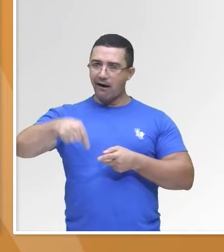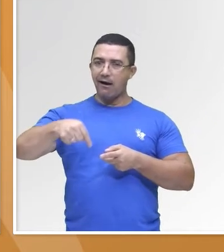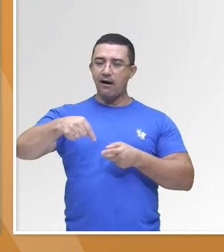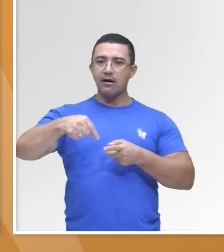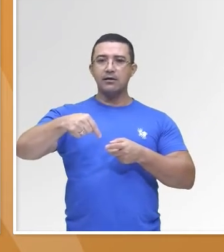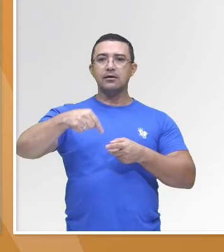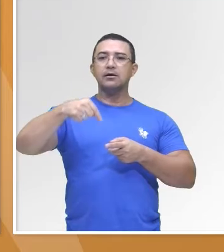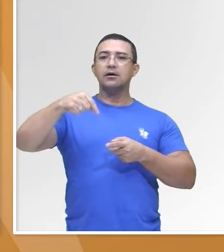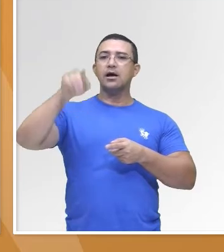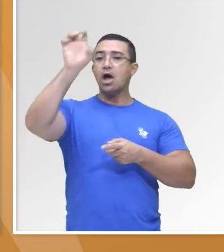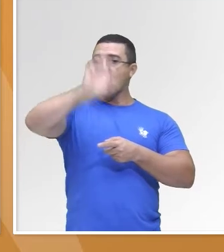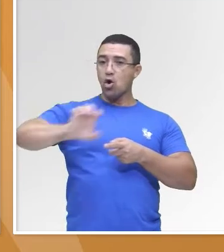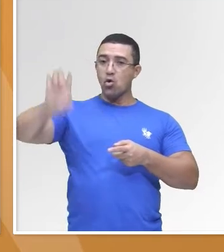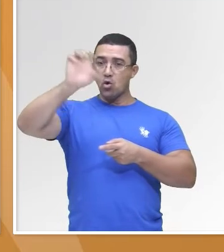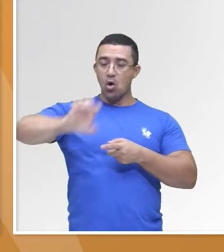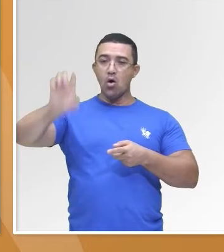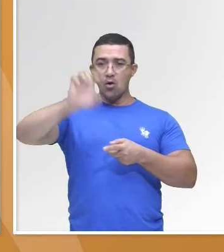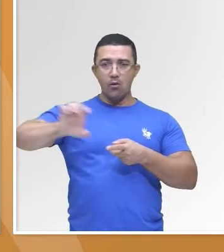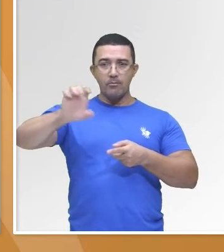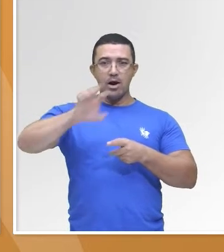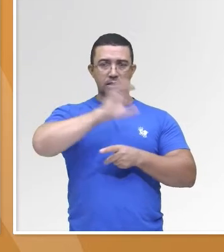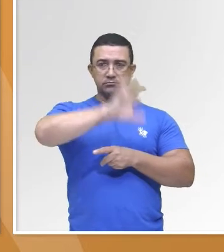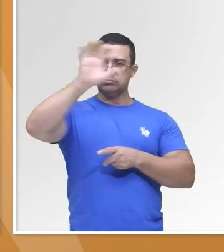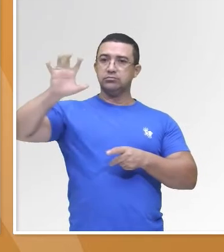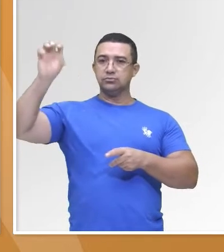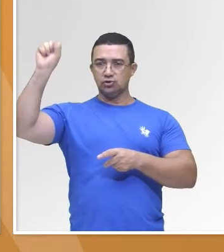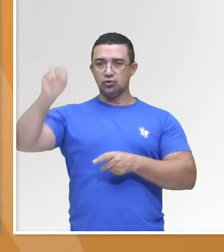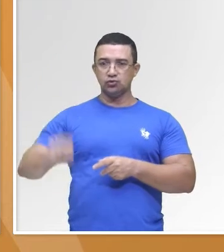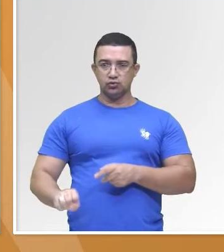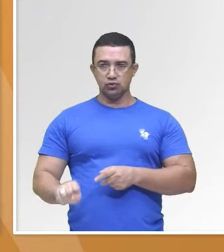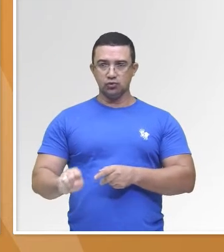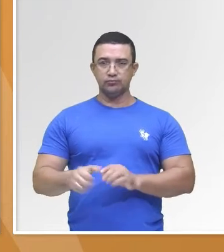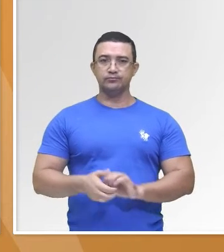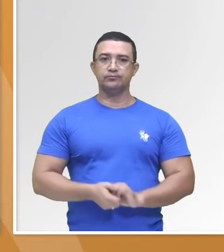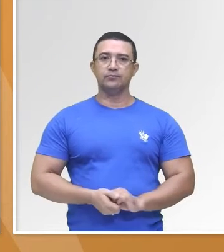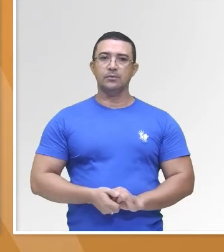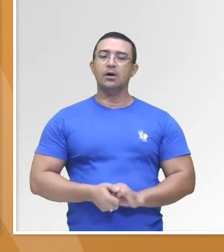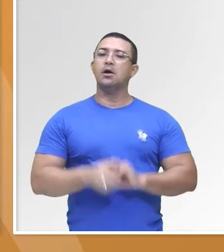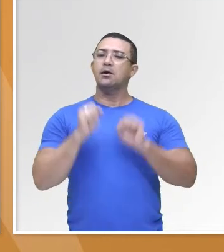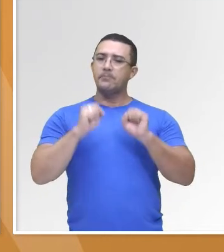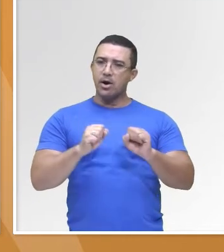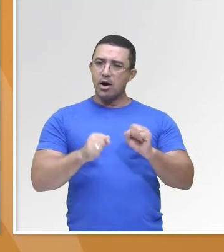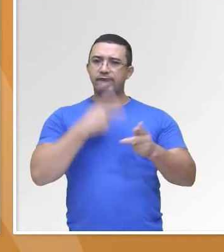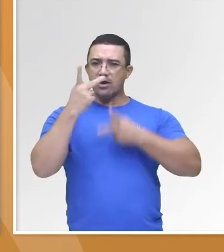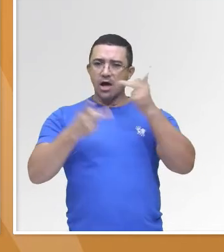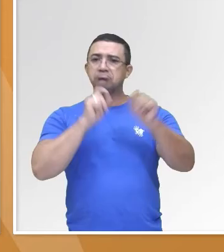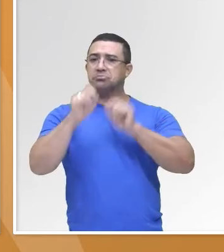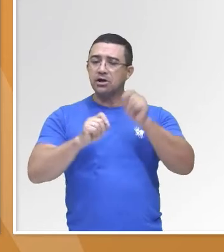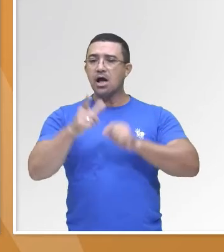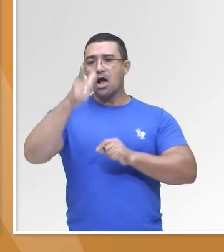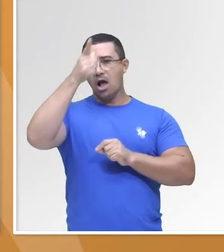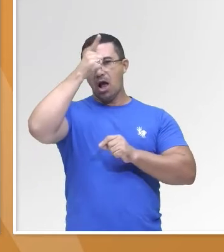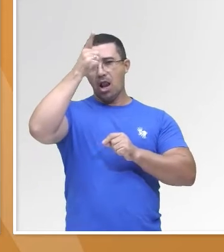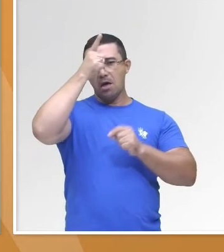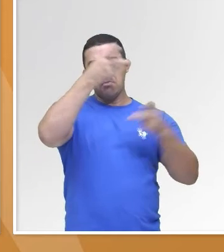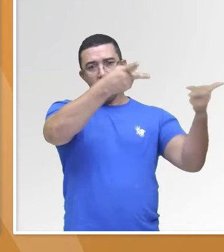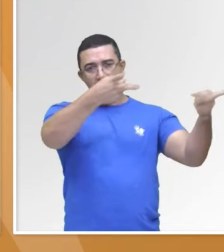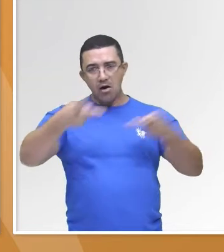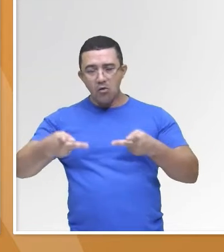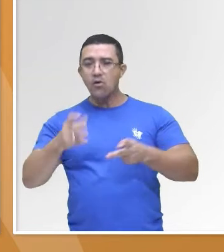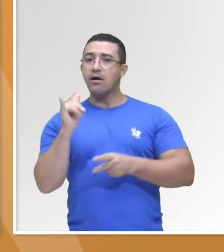europeus, para a região sul do Brasil. E aí a gente pode citar, né, alemães,